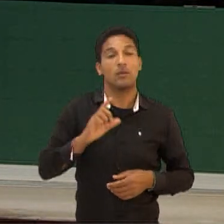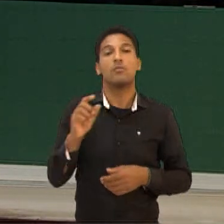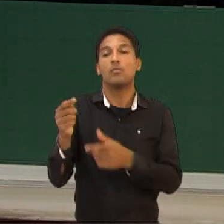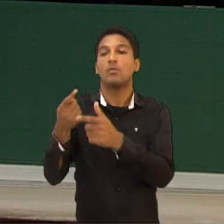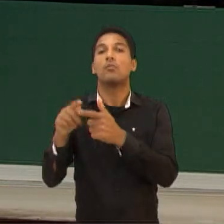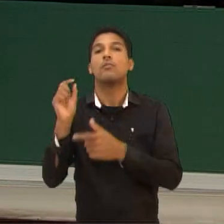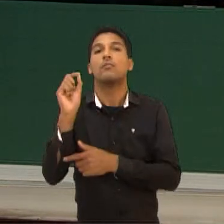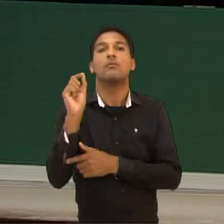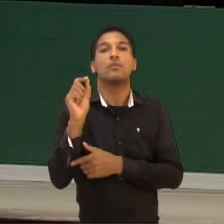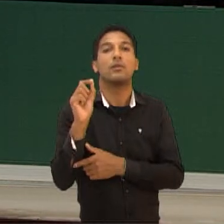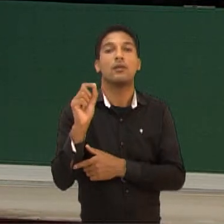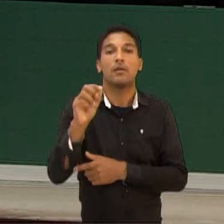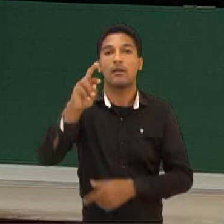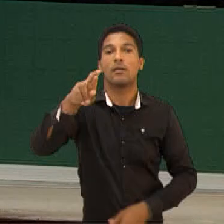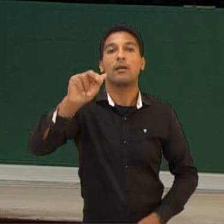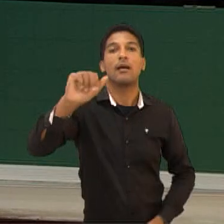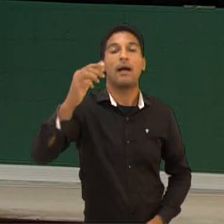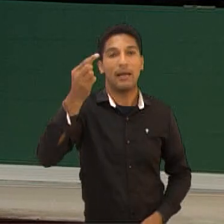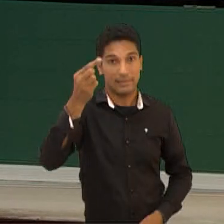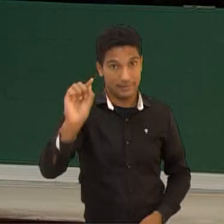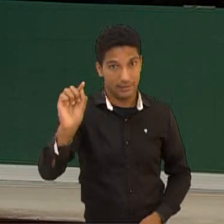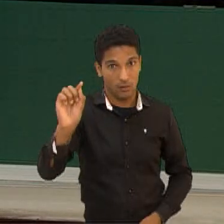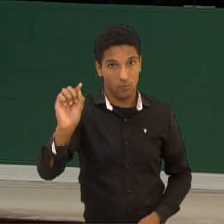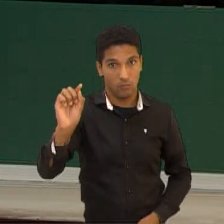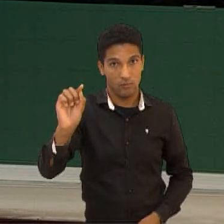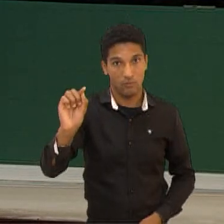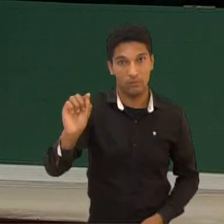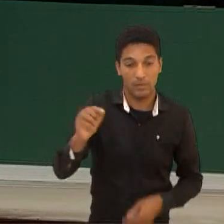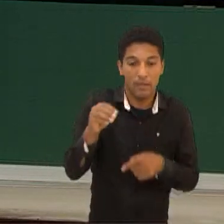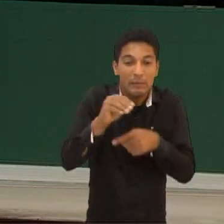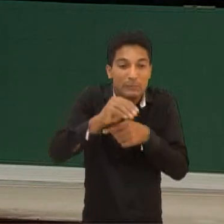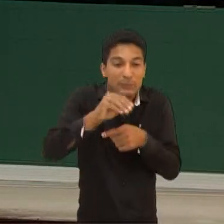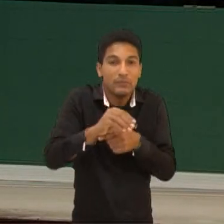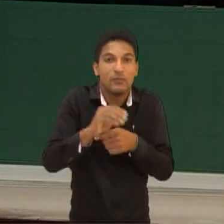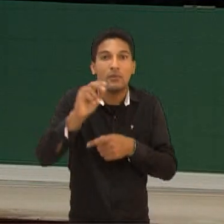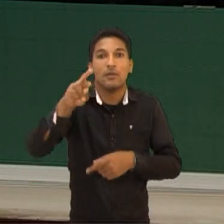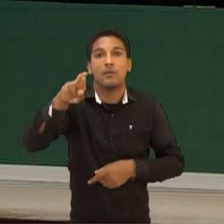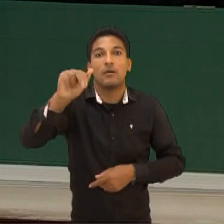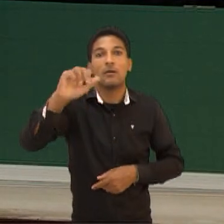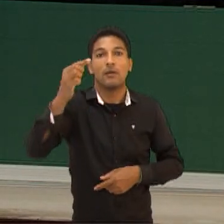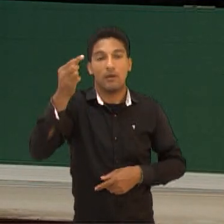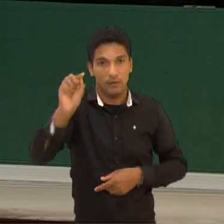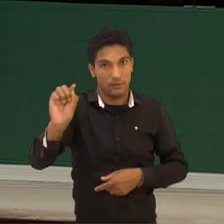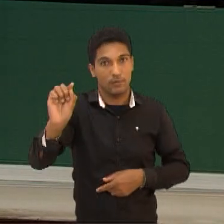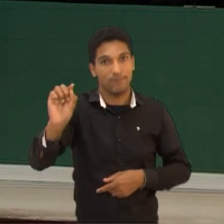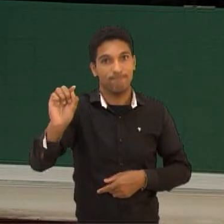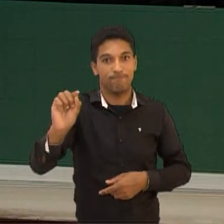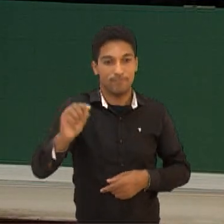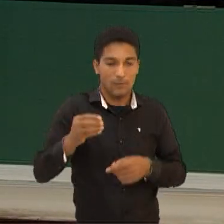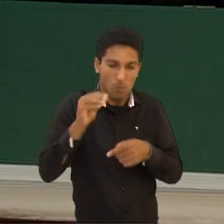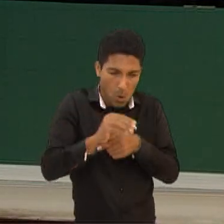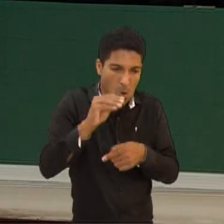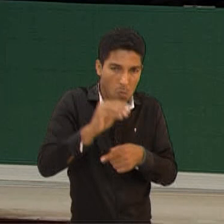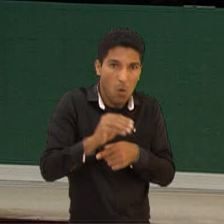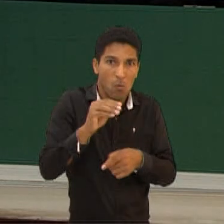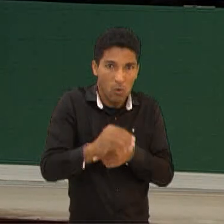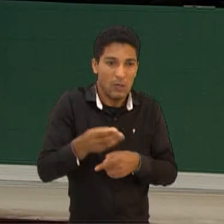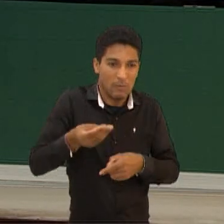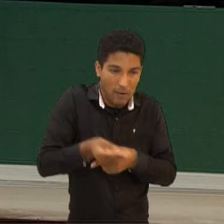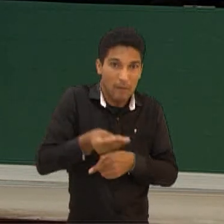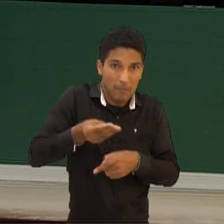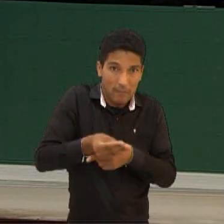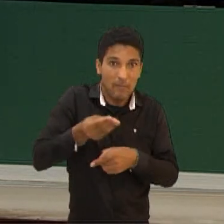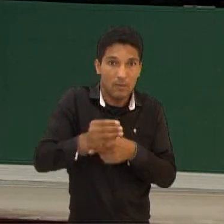ideia, um frango hoje que é criado confinado aqui nessa pecuária intensiva, ele é